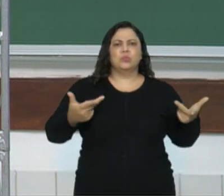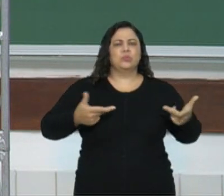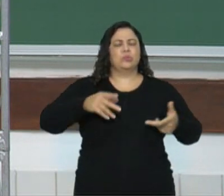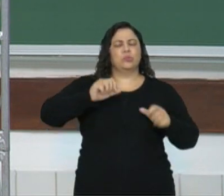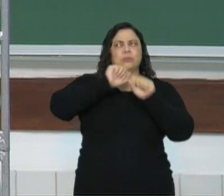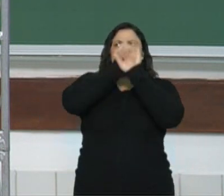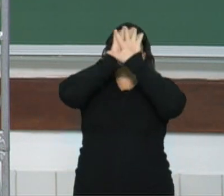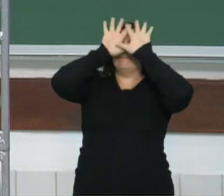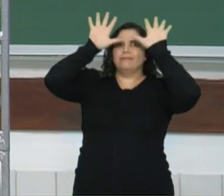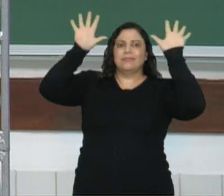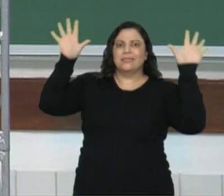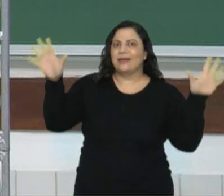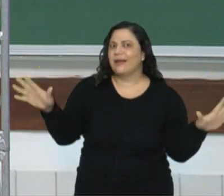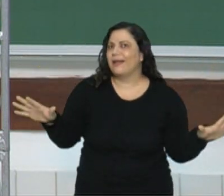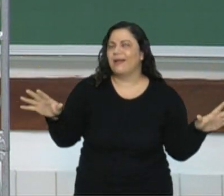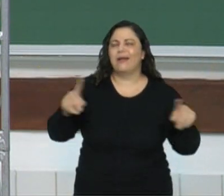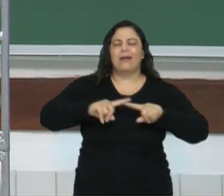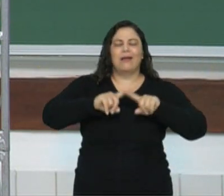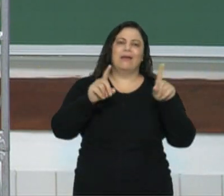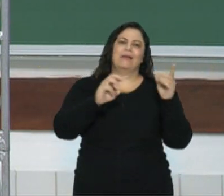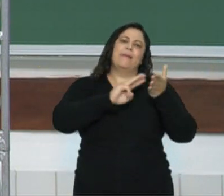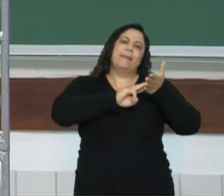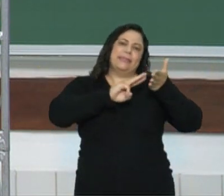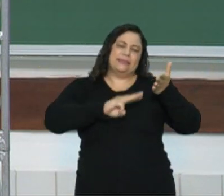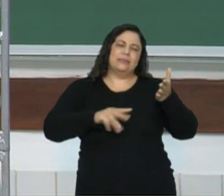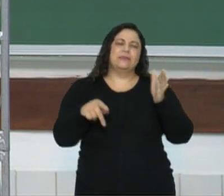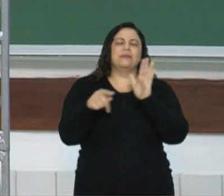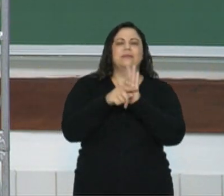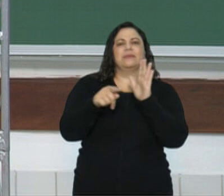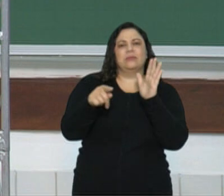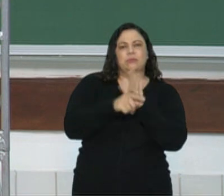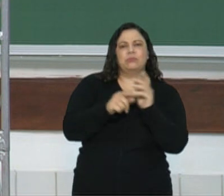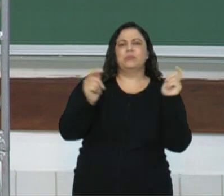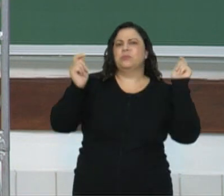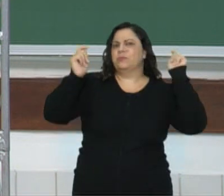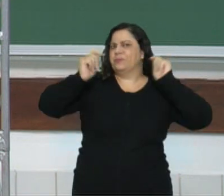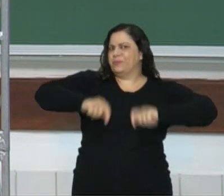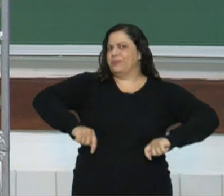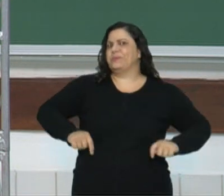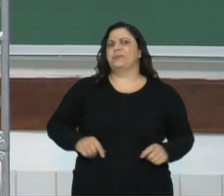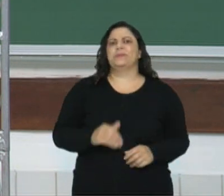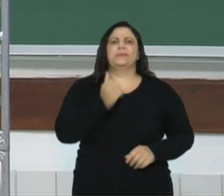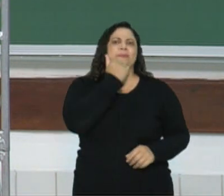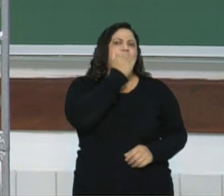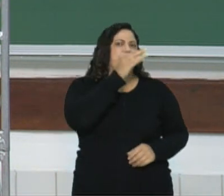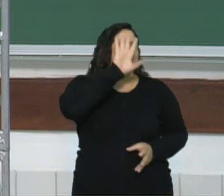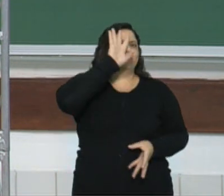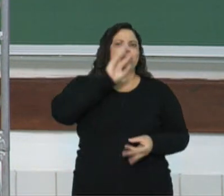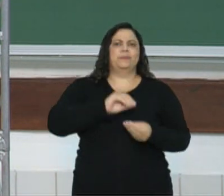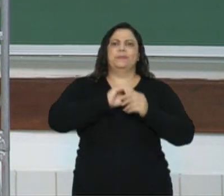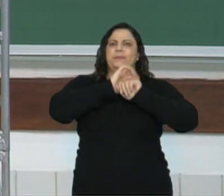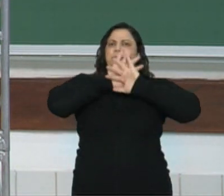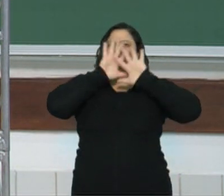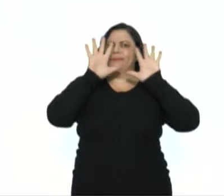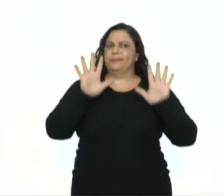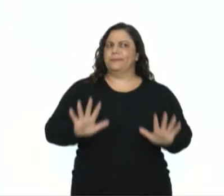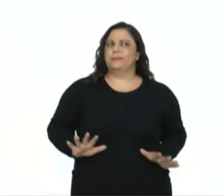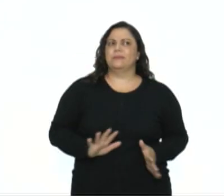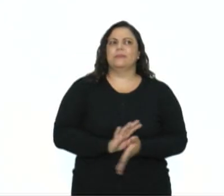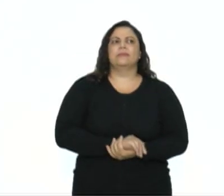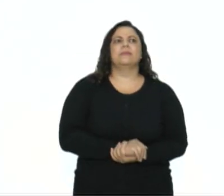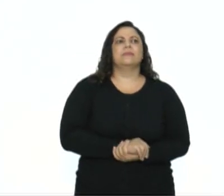óbvia. Mas nesse método cartesiano, nada é óbvio.